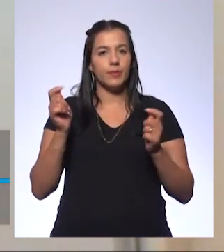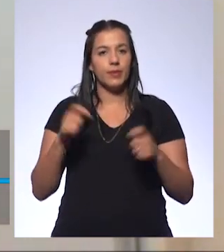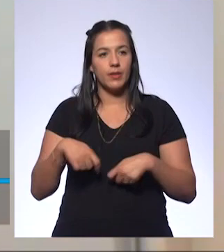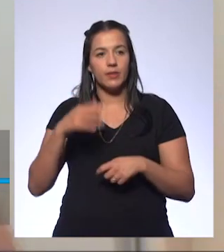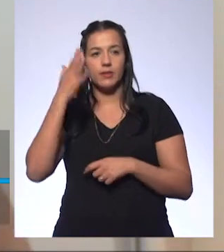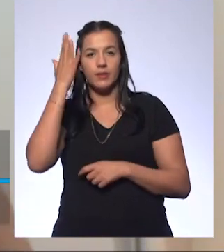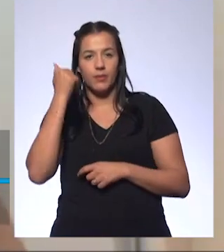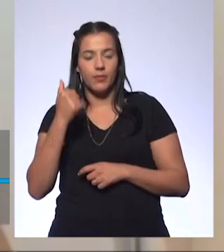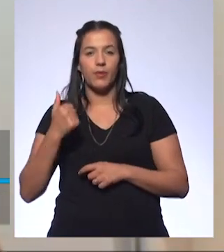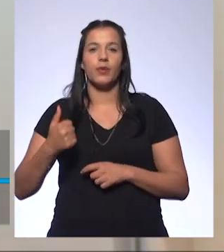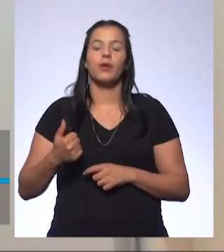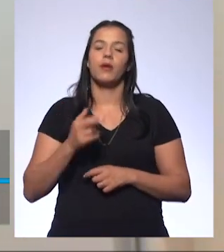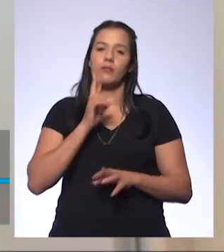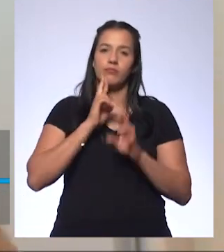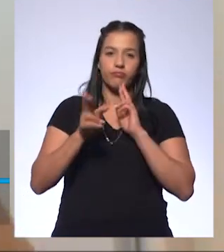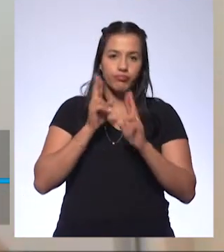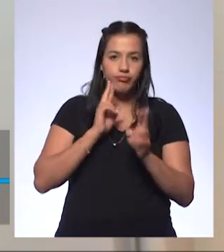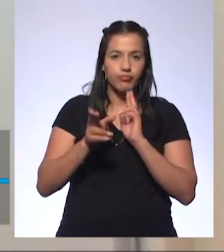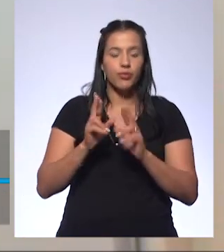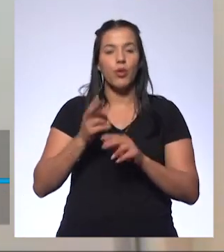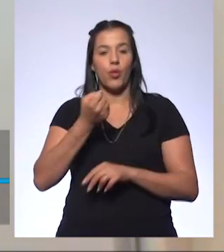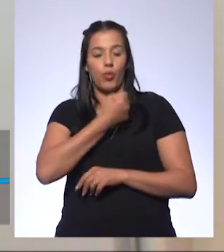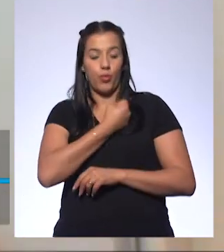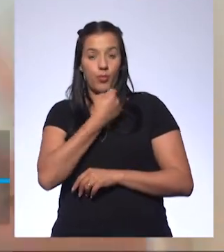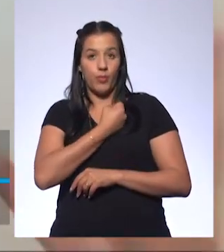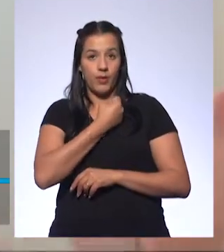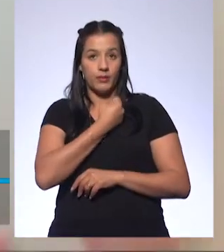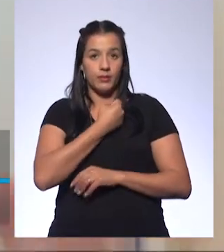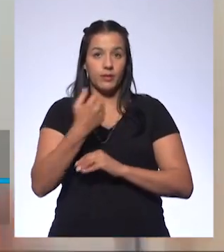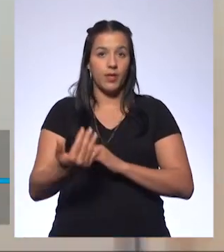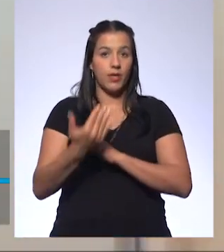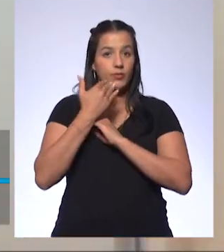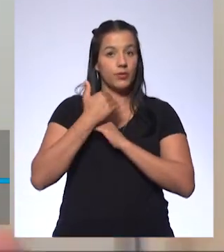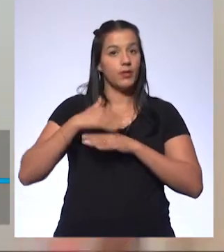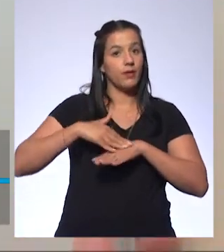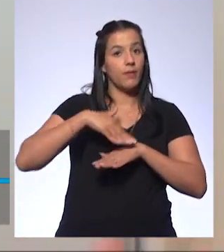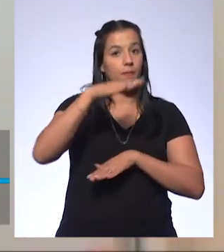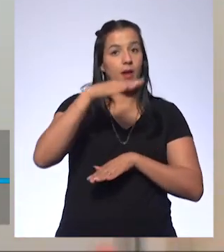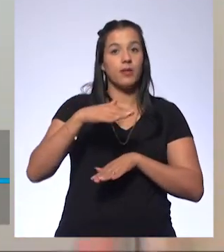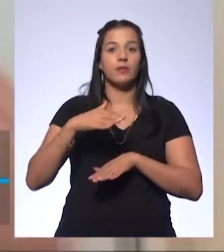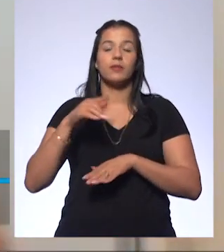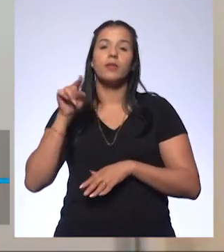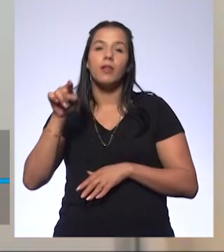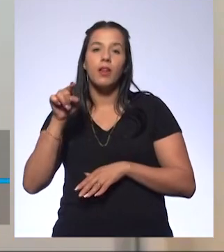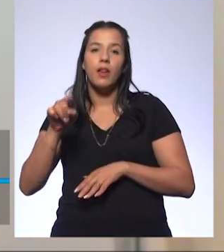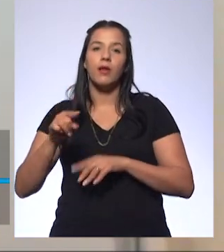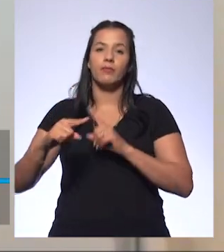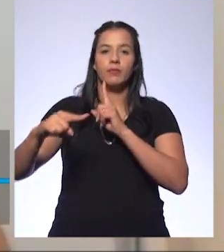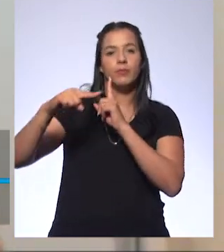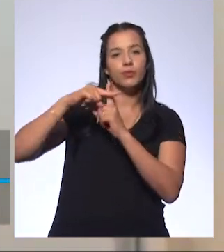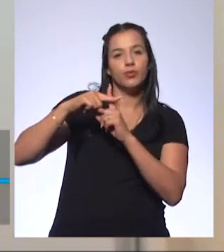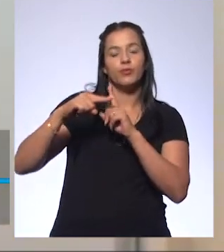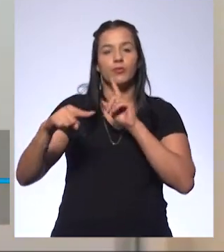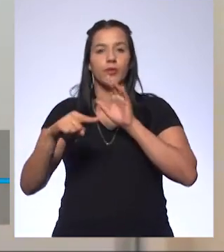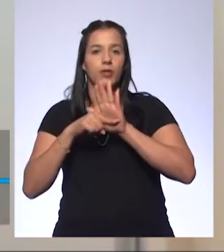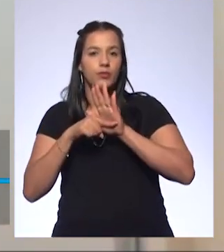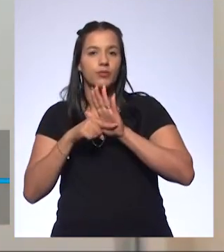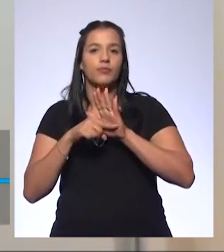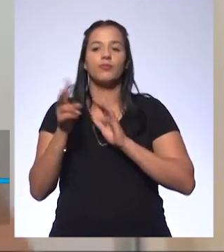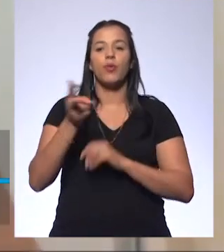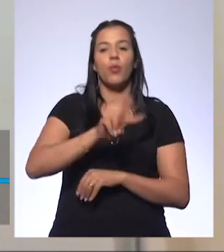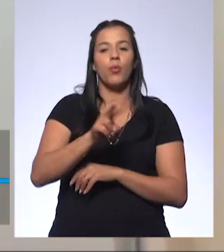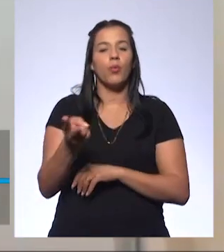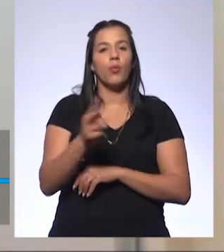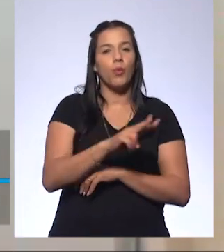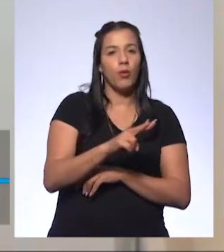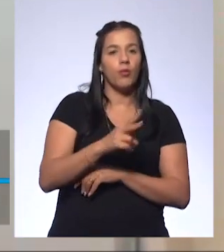esse valor, existem valores numéricos para me dizer quem é mais eletronegativo que quem, e eu consigo saber qual